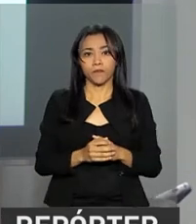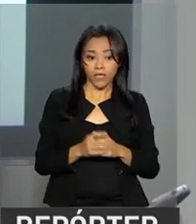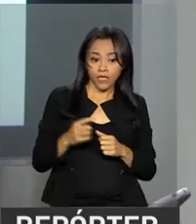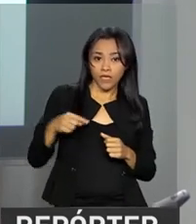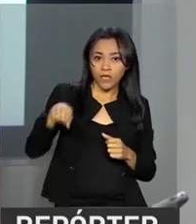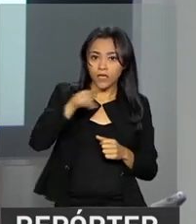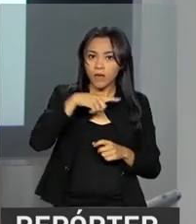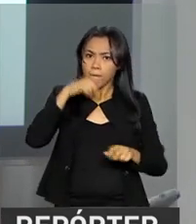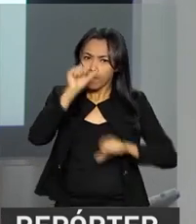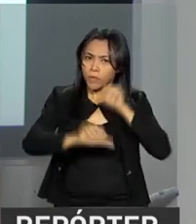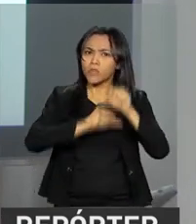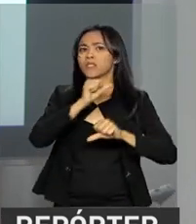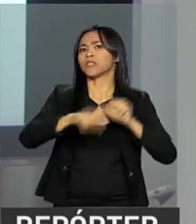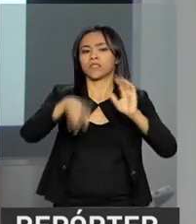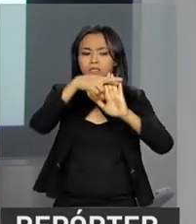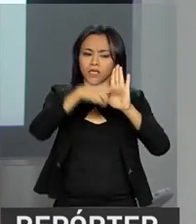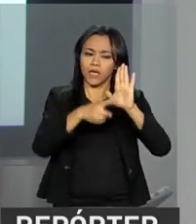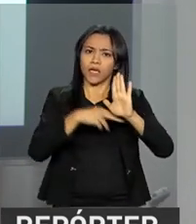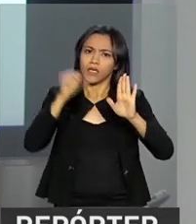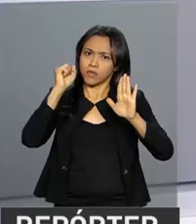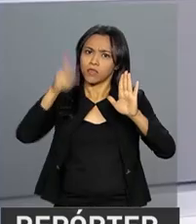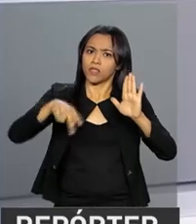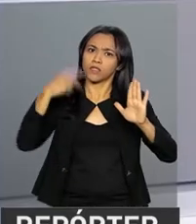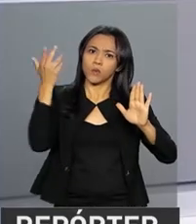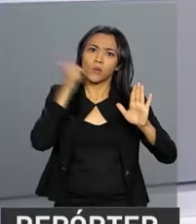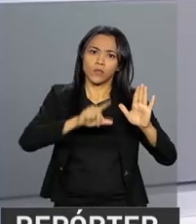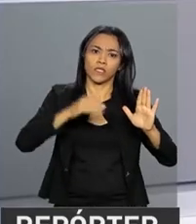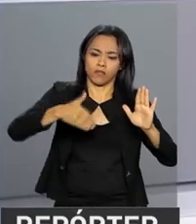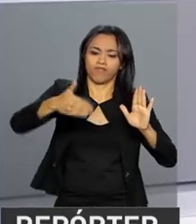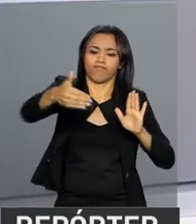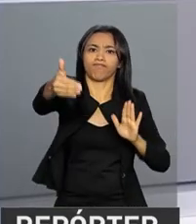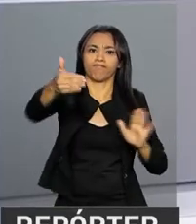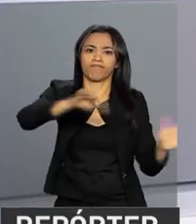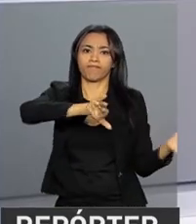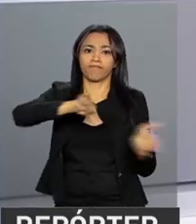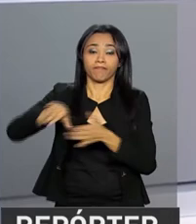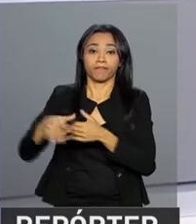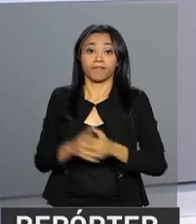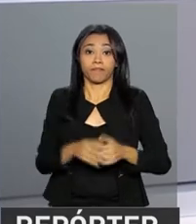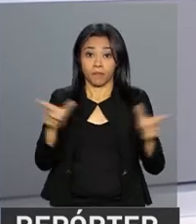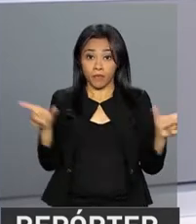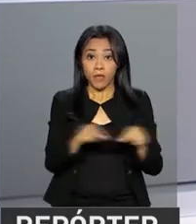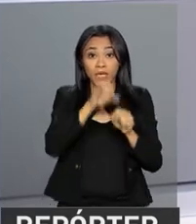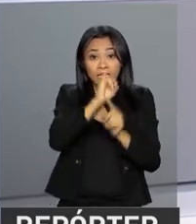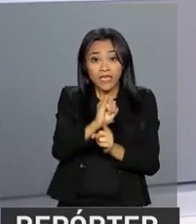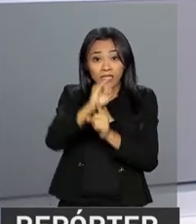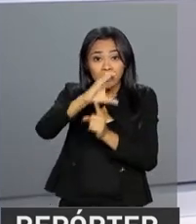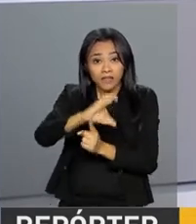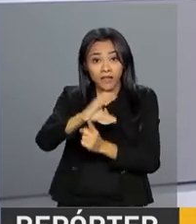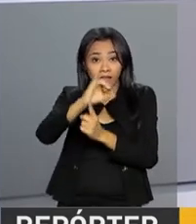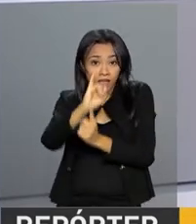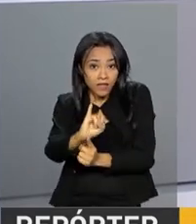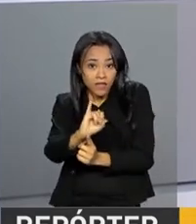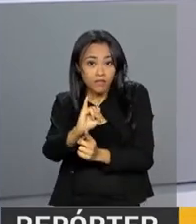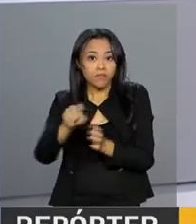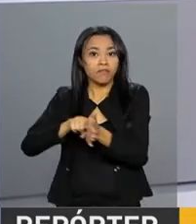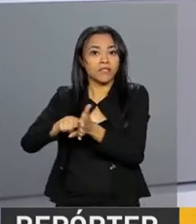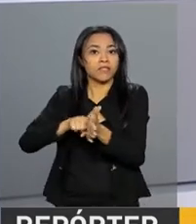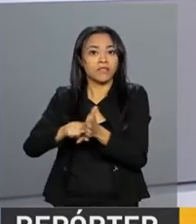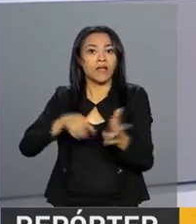mudança presidencial seja feita nos próximos anos o índice de confiança da indústria da fundação getúlio vargas